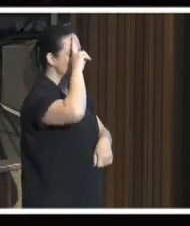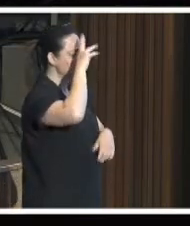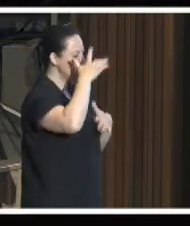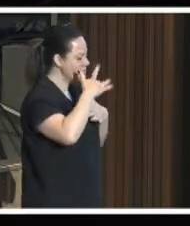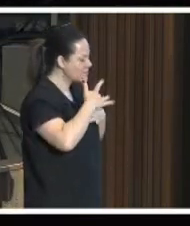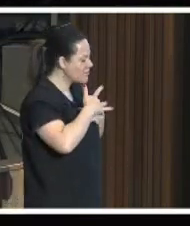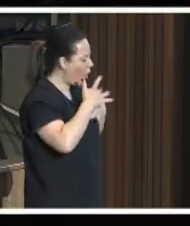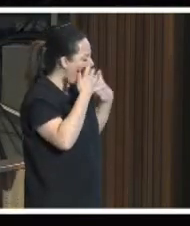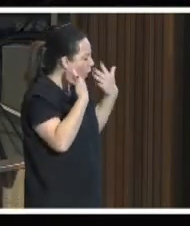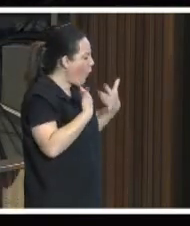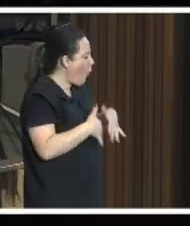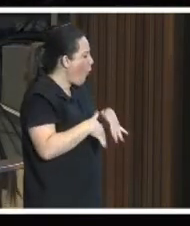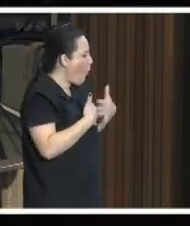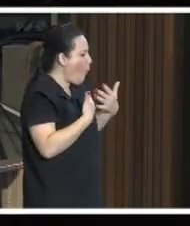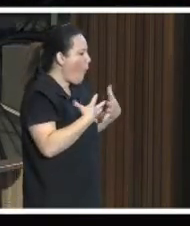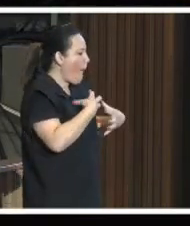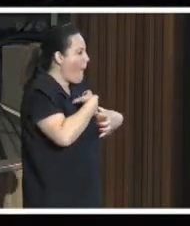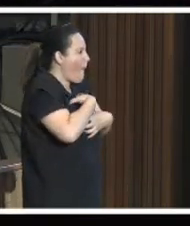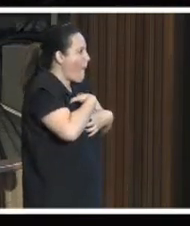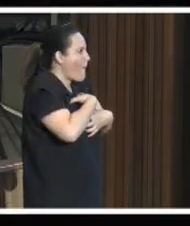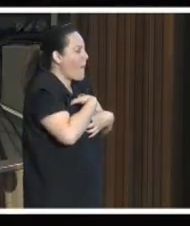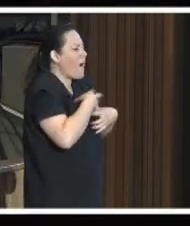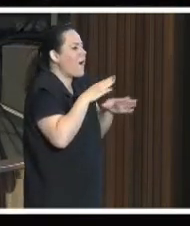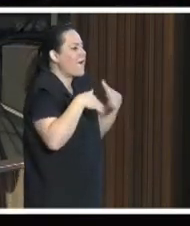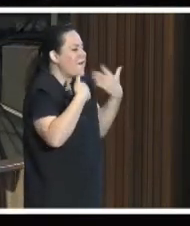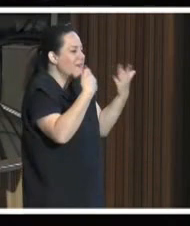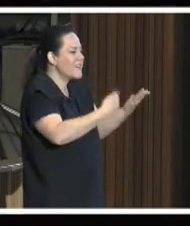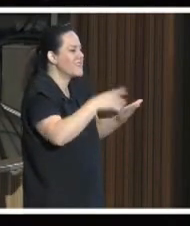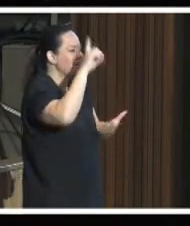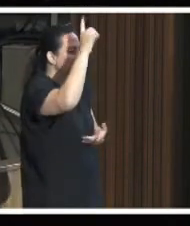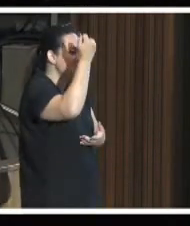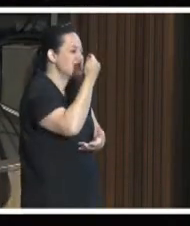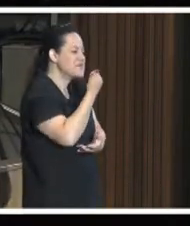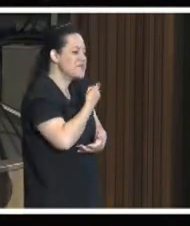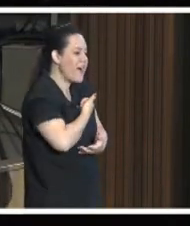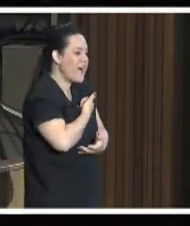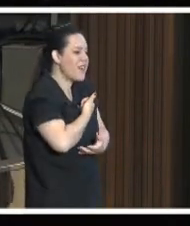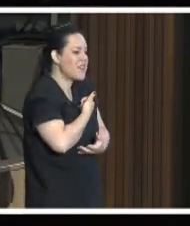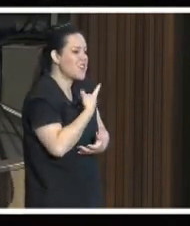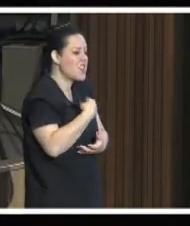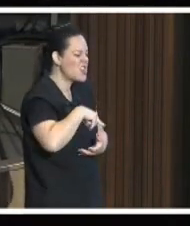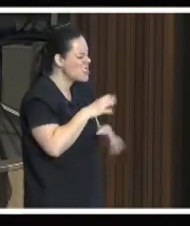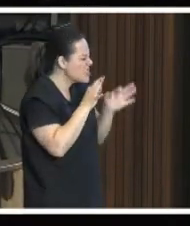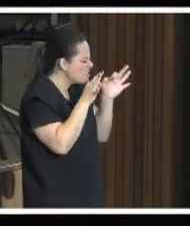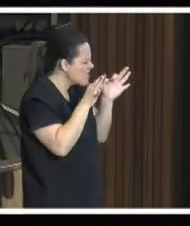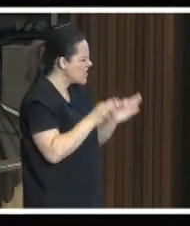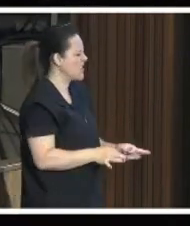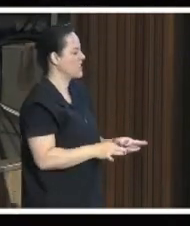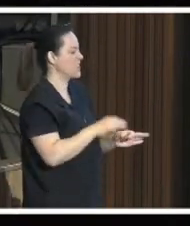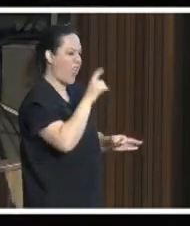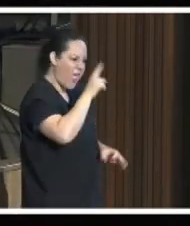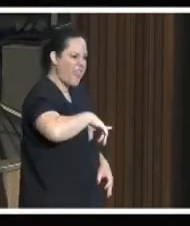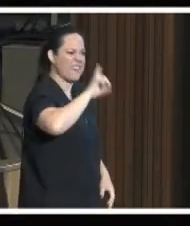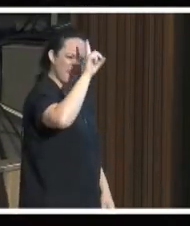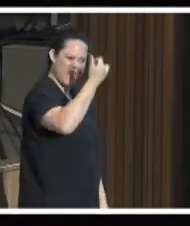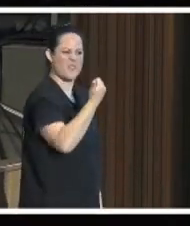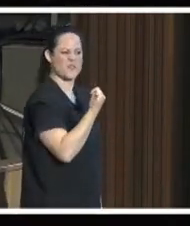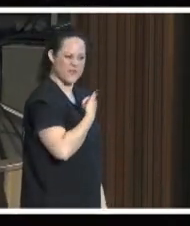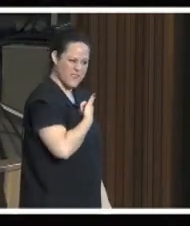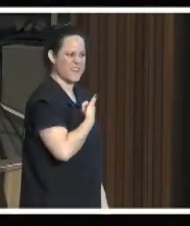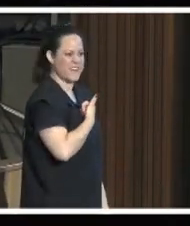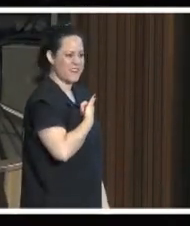o coração da gente, aqueles momentos em que Ele fala dentro da nossa alma e a gente tem certeza que foi Deus que falou